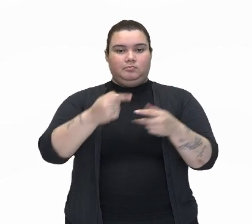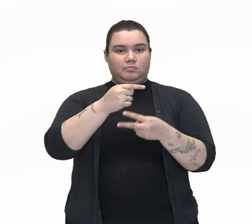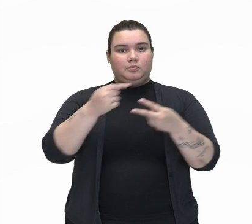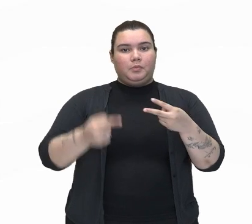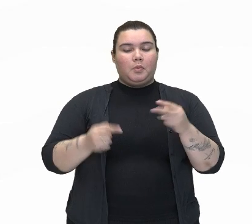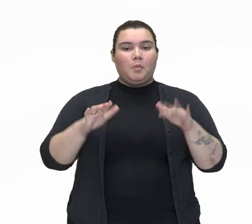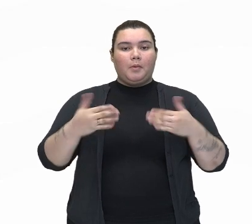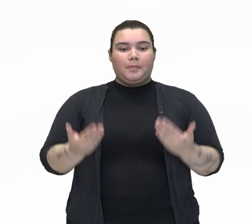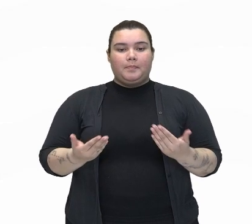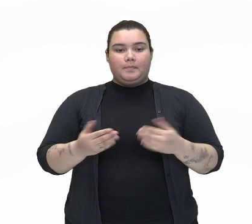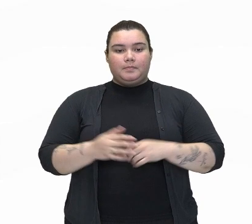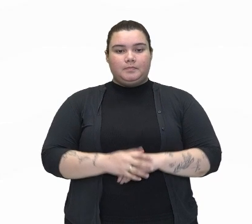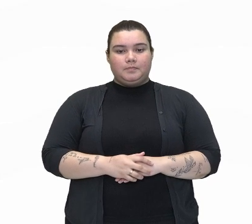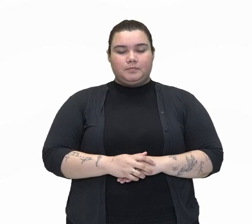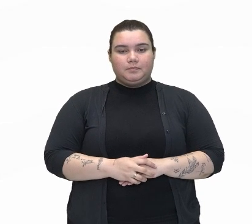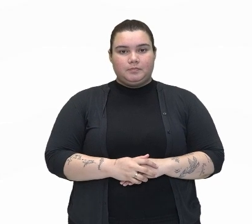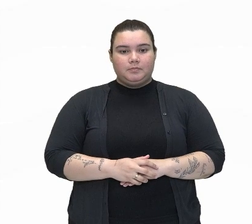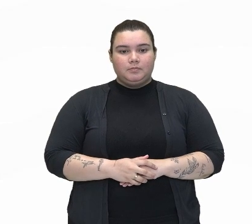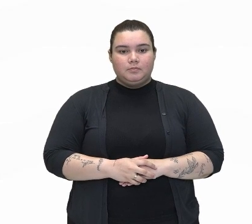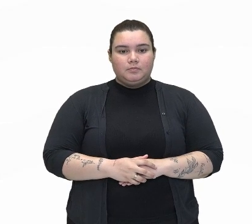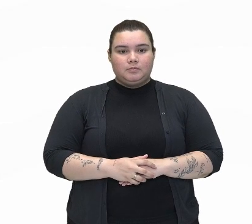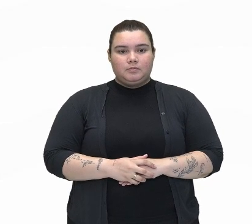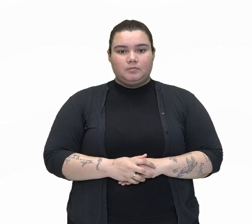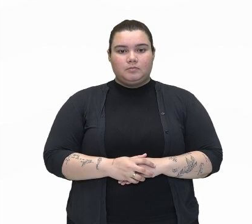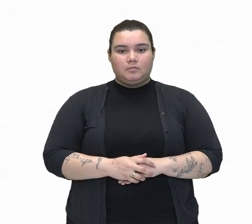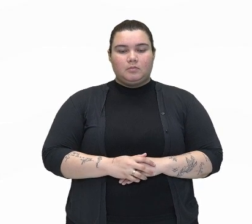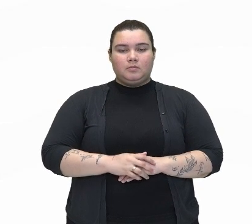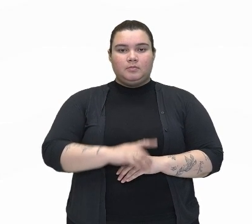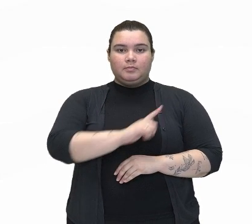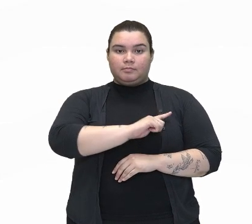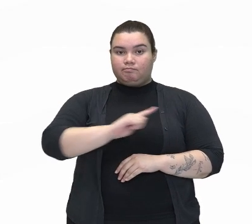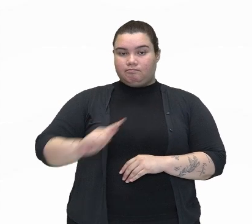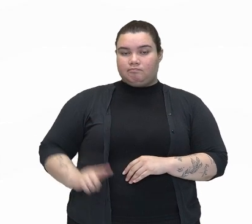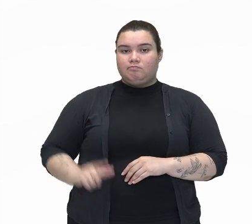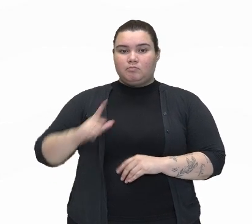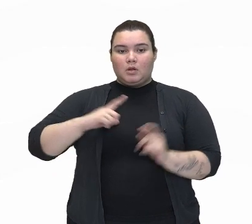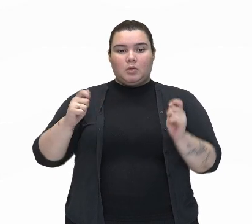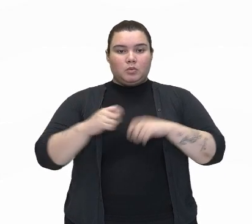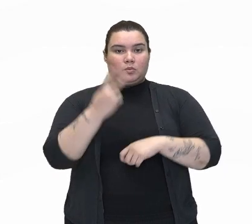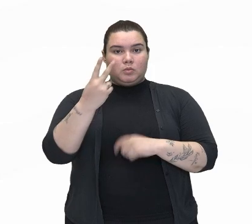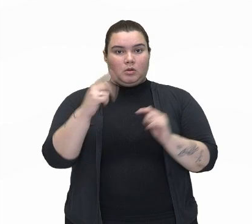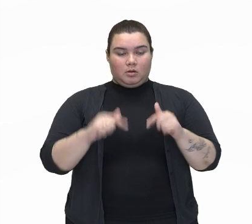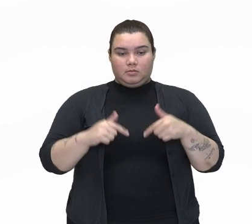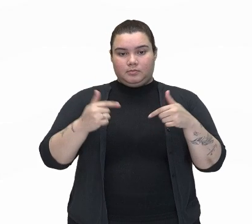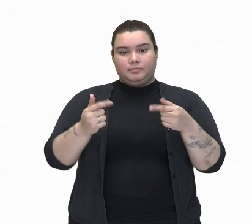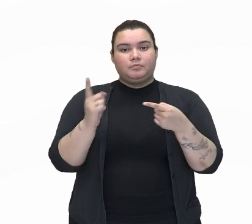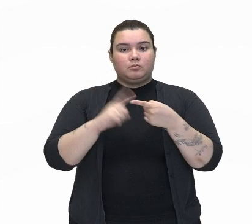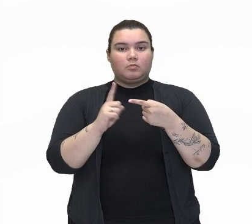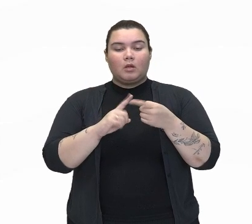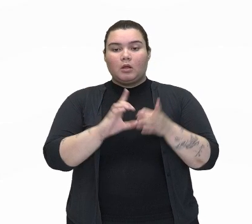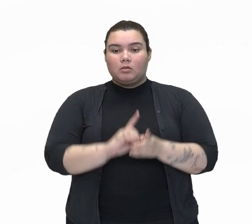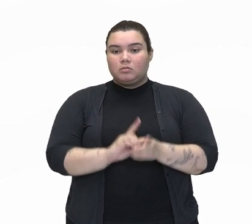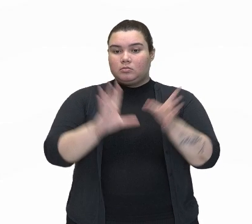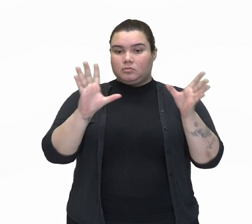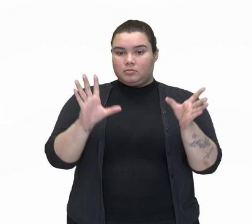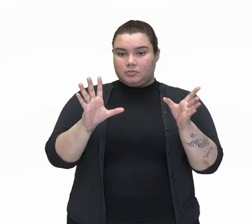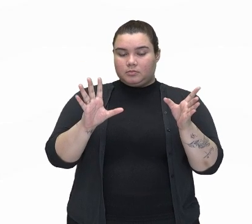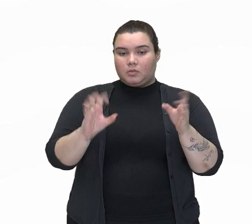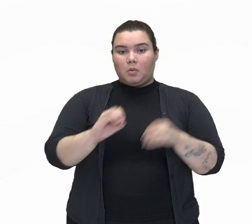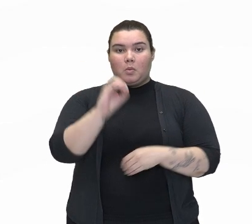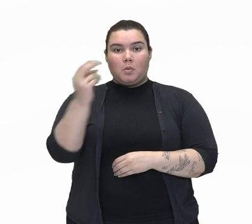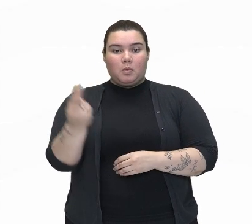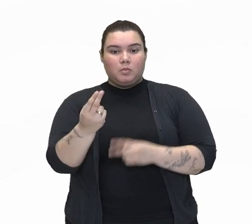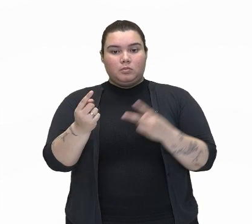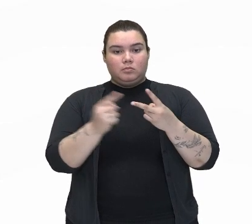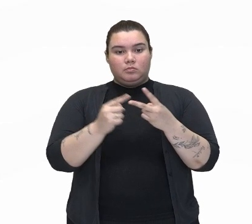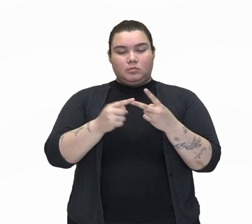regimes. Vejam lá. O governo pode ser exercido sob 2 regimes: a democracia ou